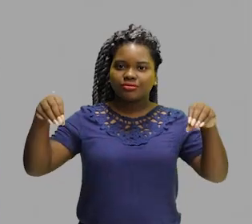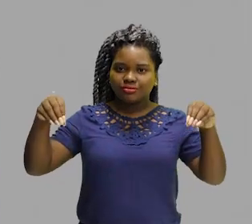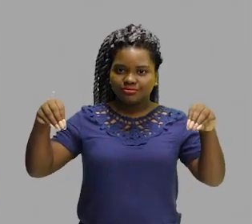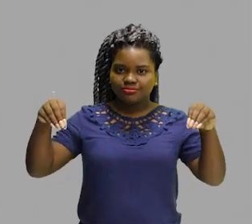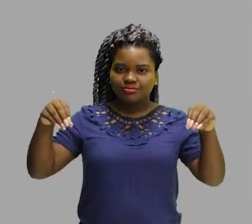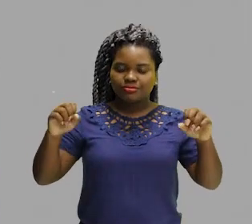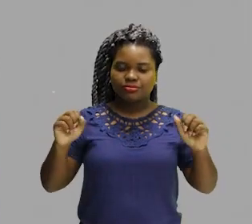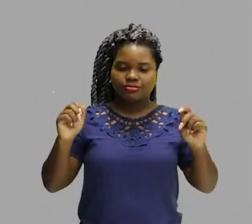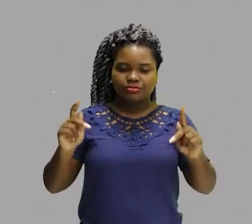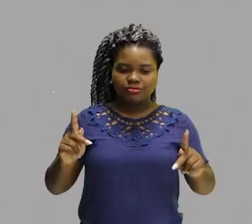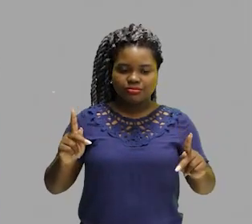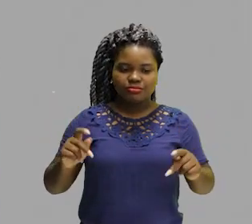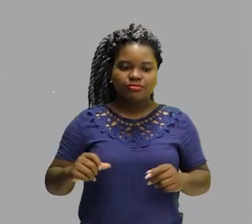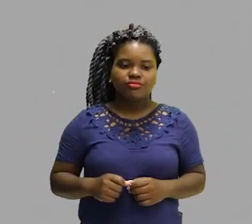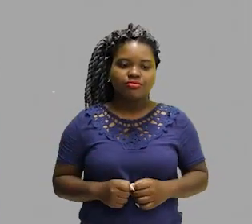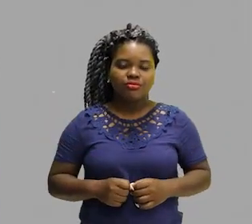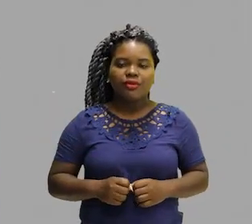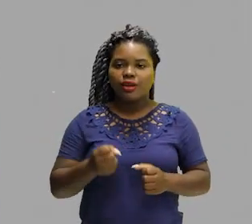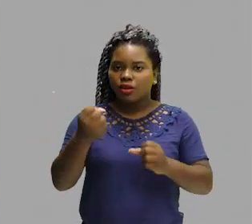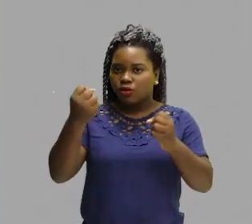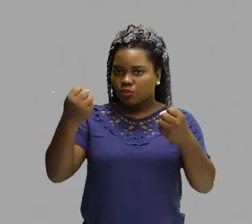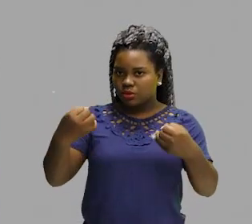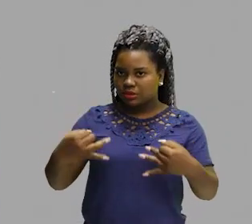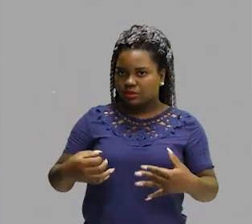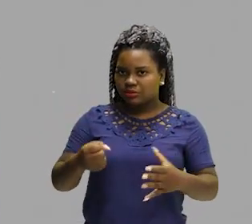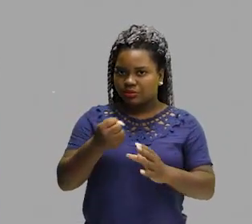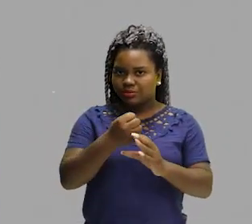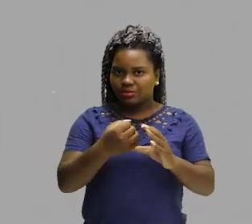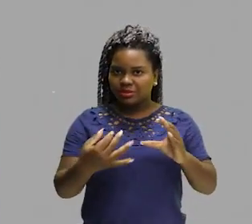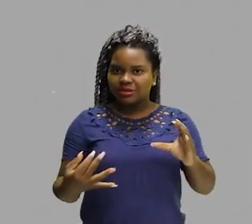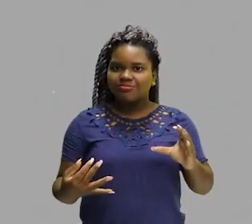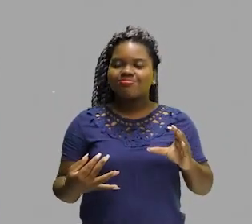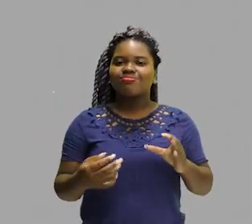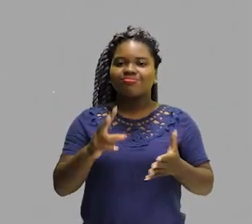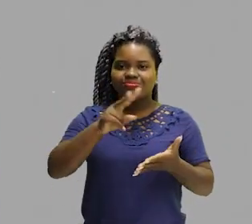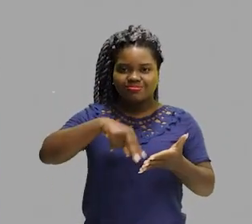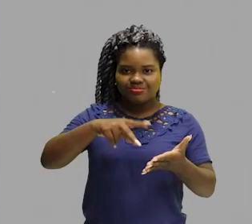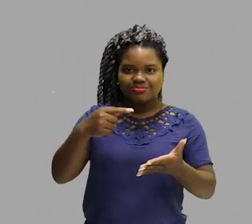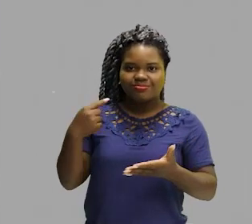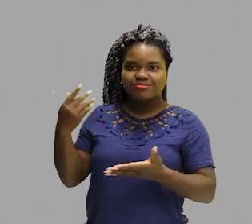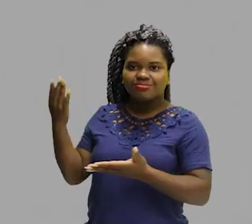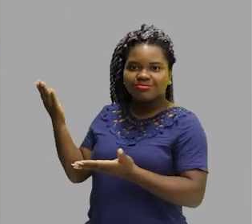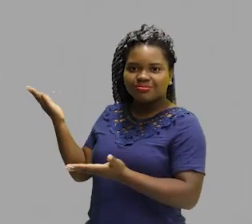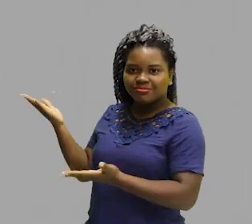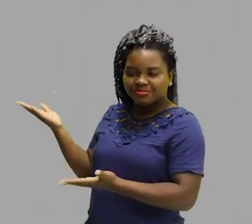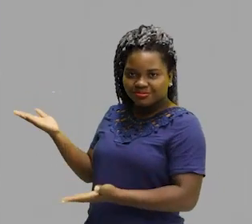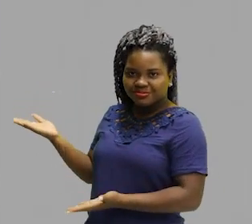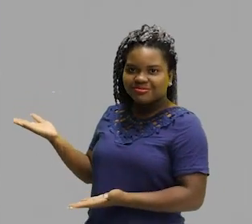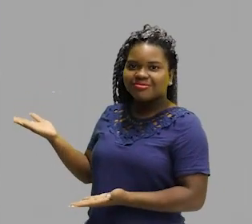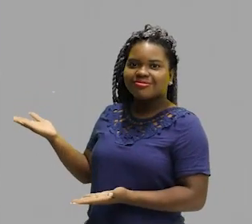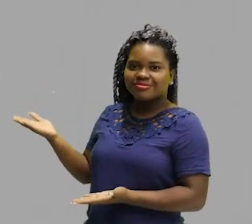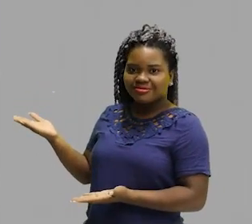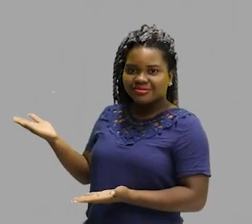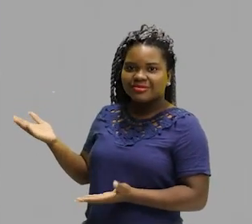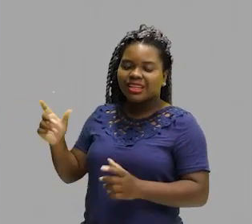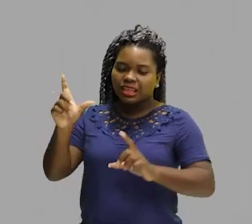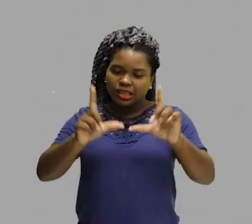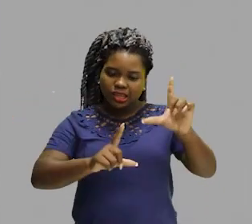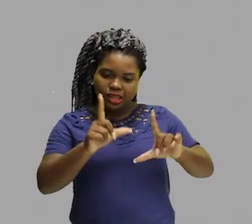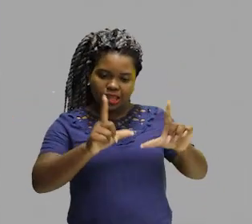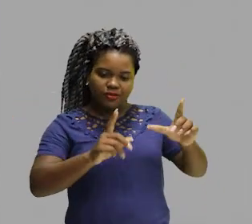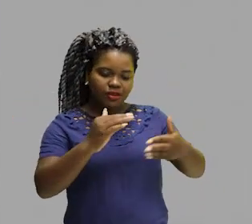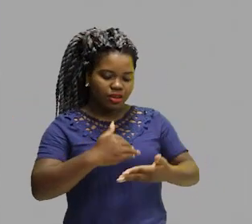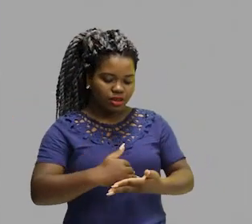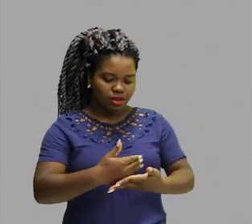Como eu já falei, leiam aí, acompanhe na sua TV, acompanhe no seu smartphone, acompanhe na tela do